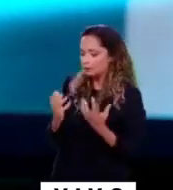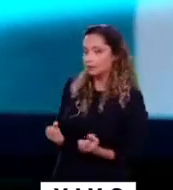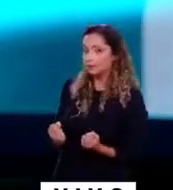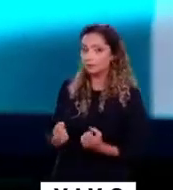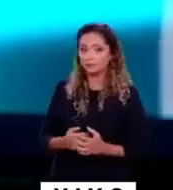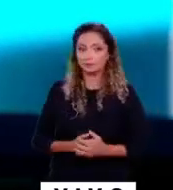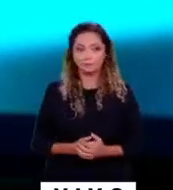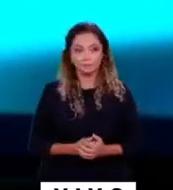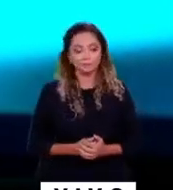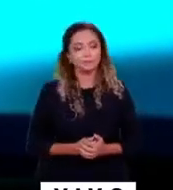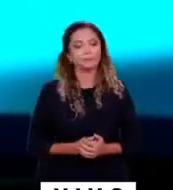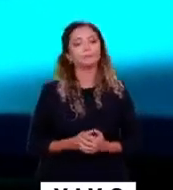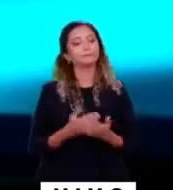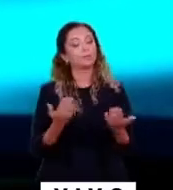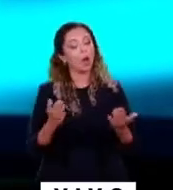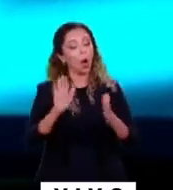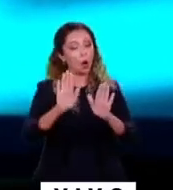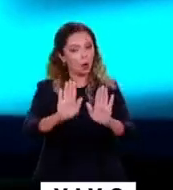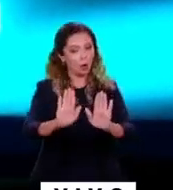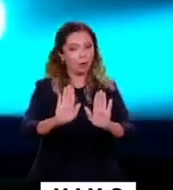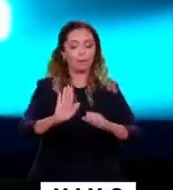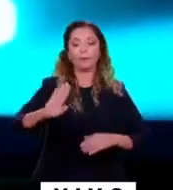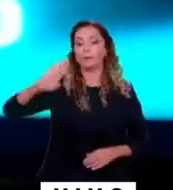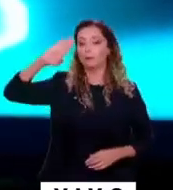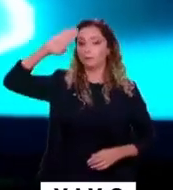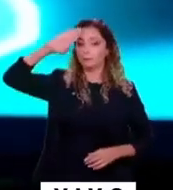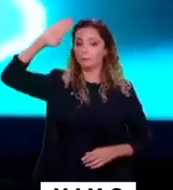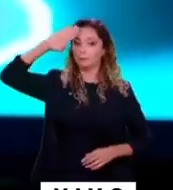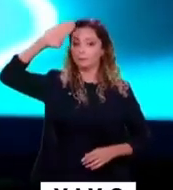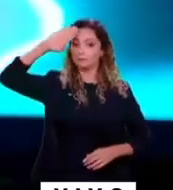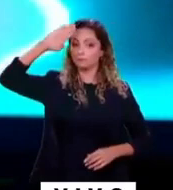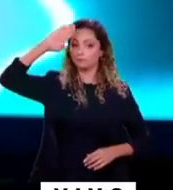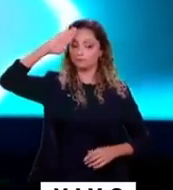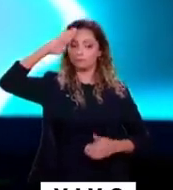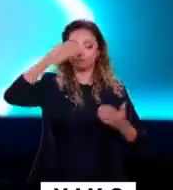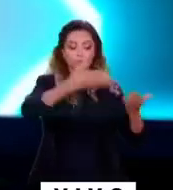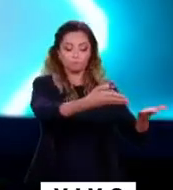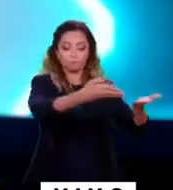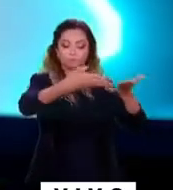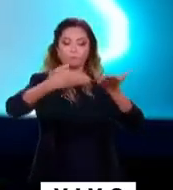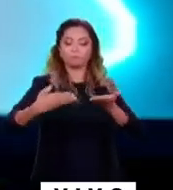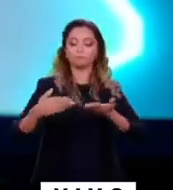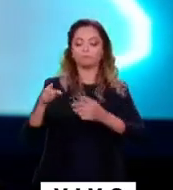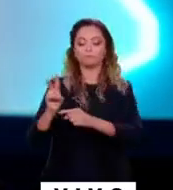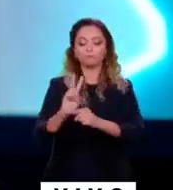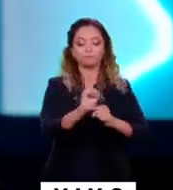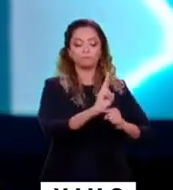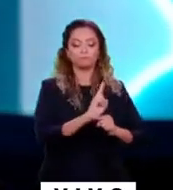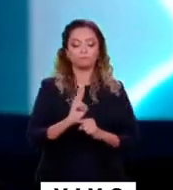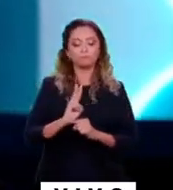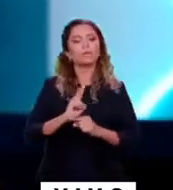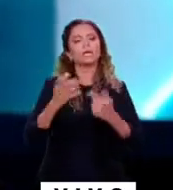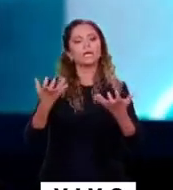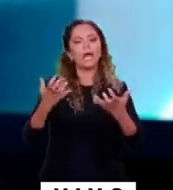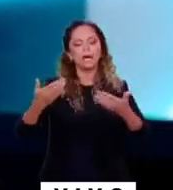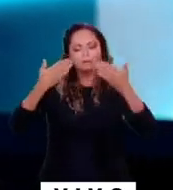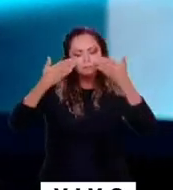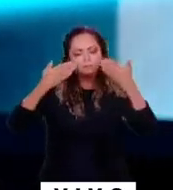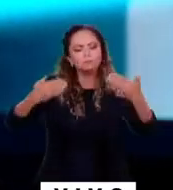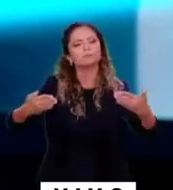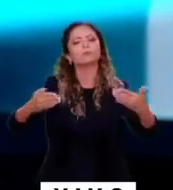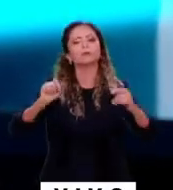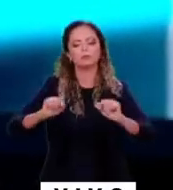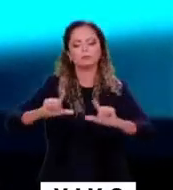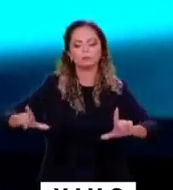os militares foram convidados a integrar comissão e transparência eleitoral nós temos um comando de defesa